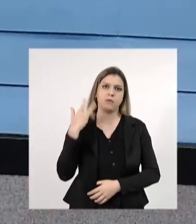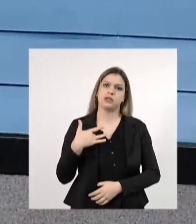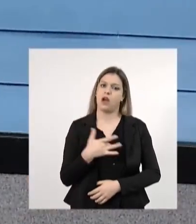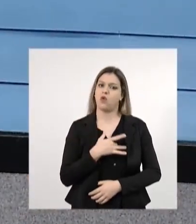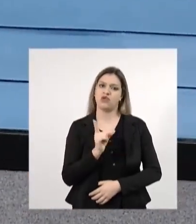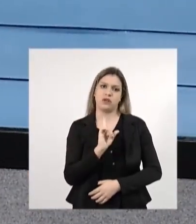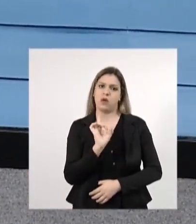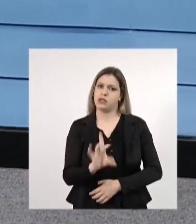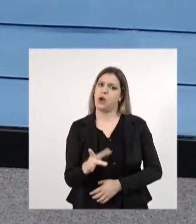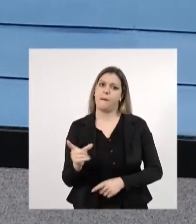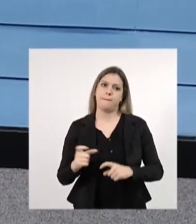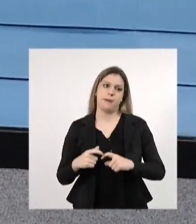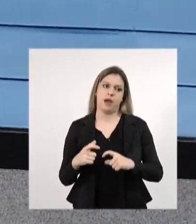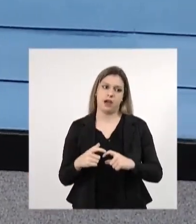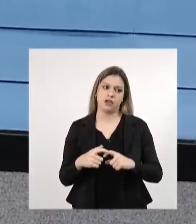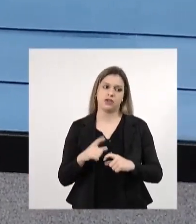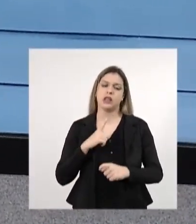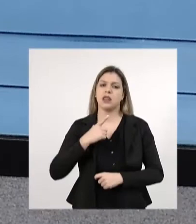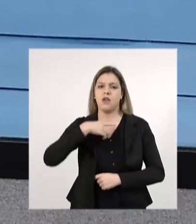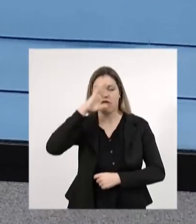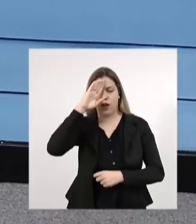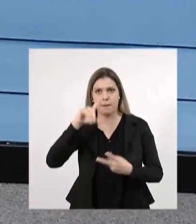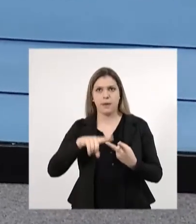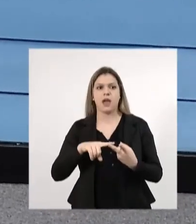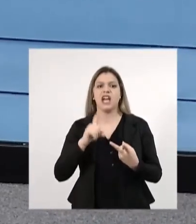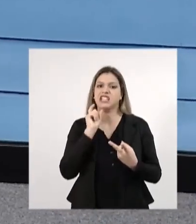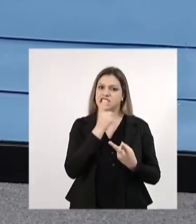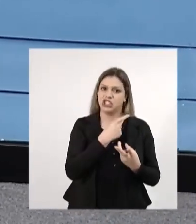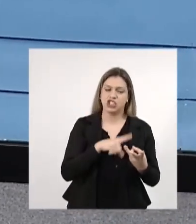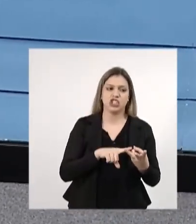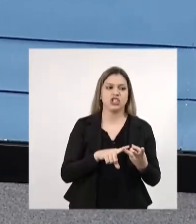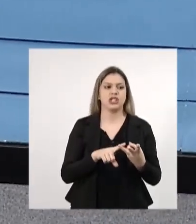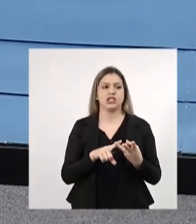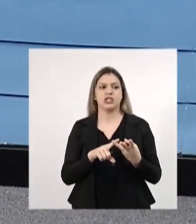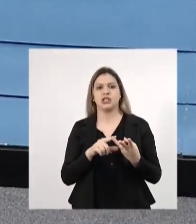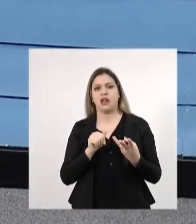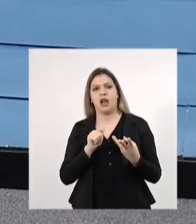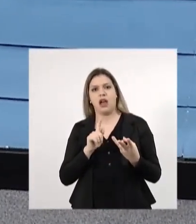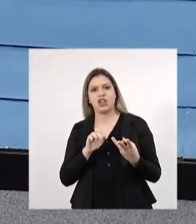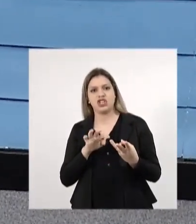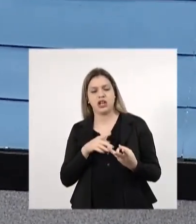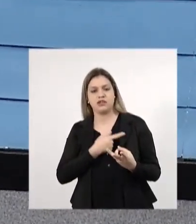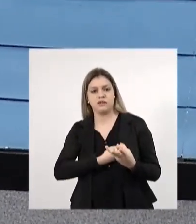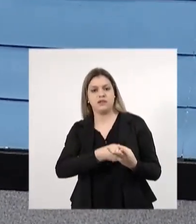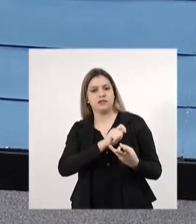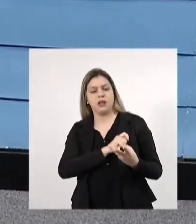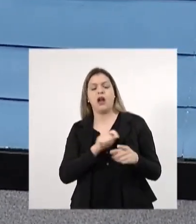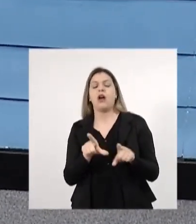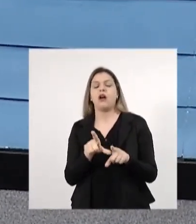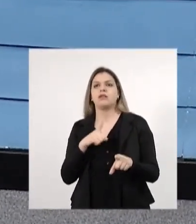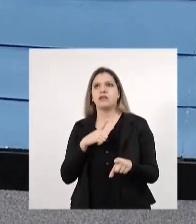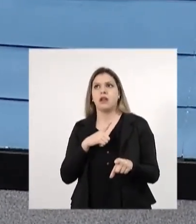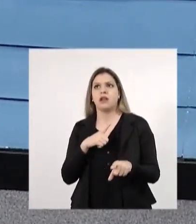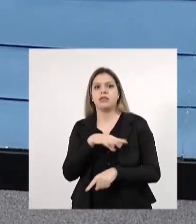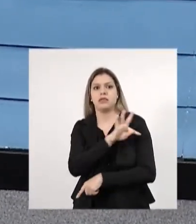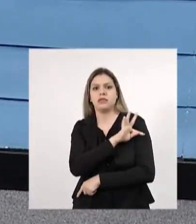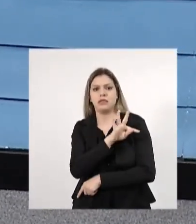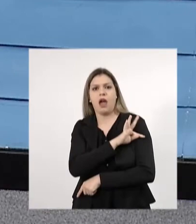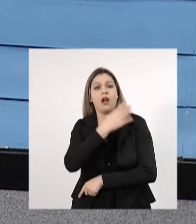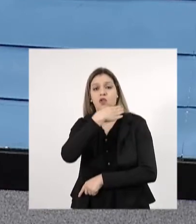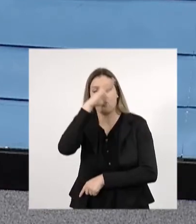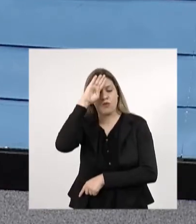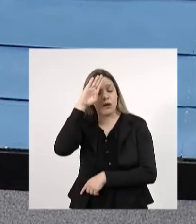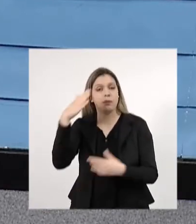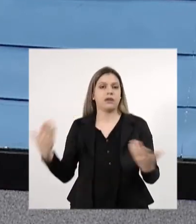a equipe não é feita só por médicos, a gente tem enfermeira, a gente tem dentista, a gente tem agente comunitário, a gente tem técnico de enfermagem trabalhando. Isso não é